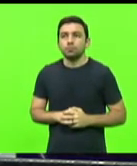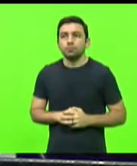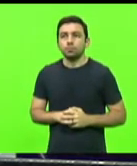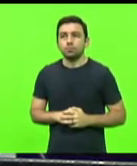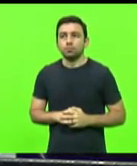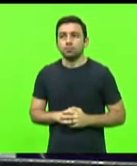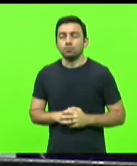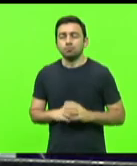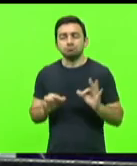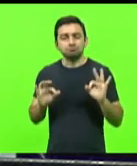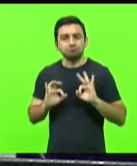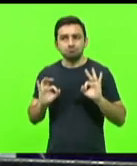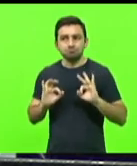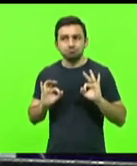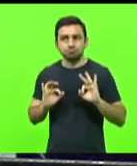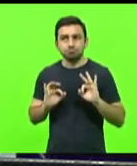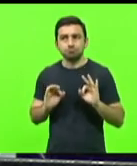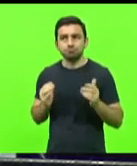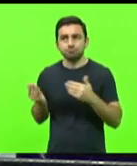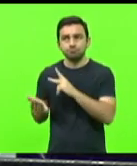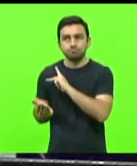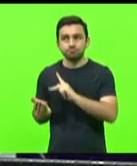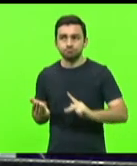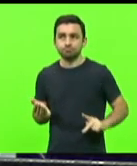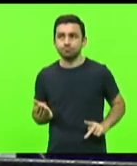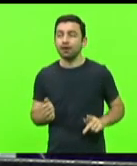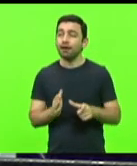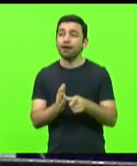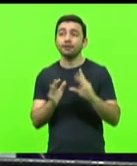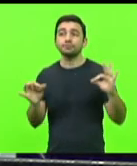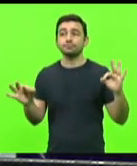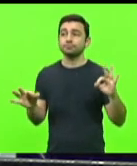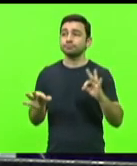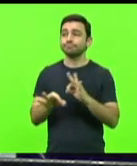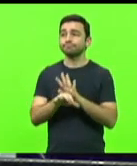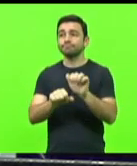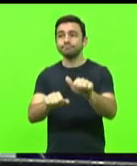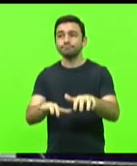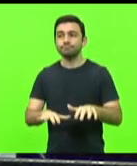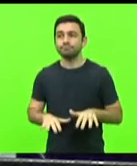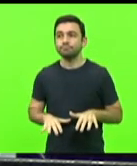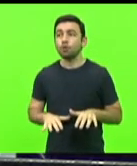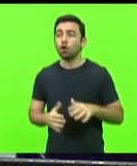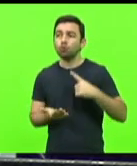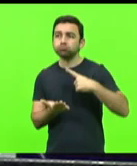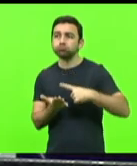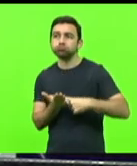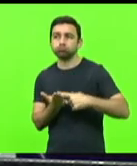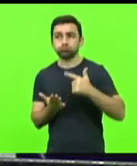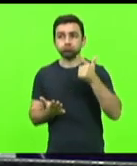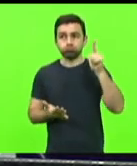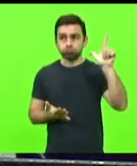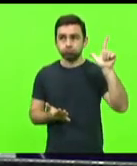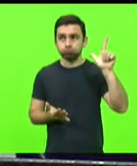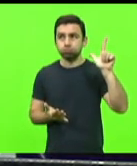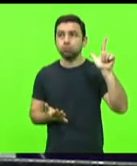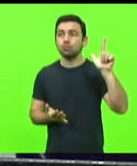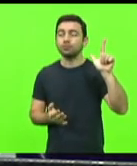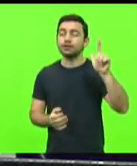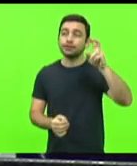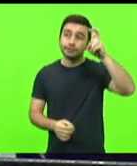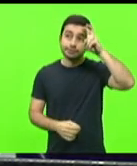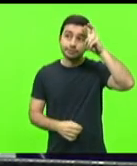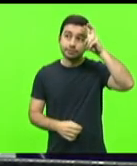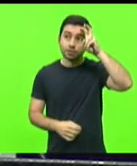Nada mais havendo, o senhor presidente, antes de encerrar a sessão, convocou outra ordinária para quinta-feira,